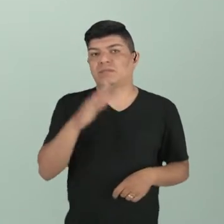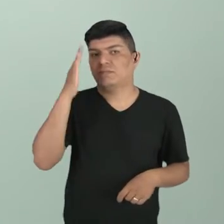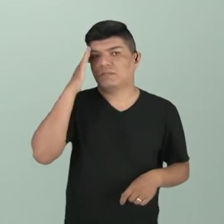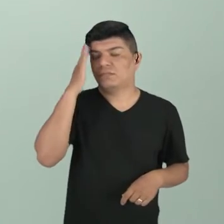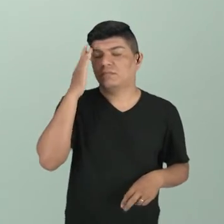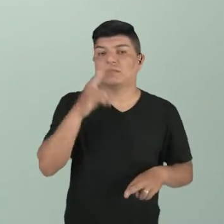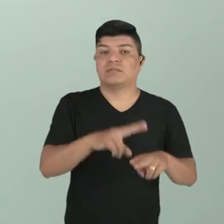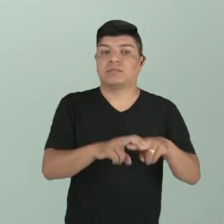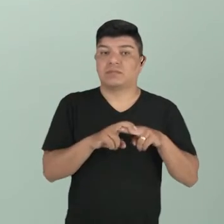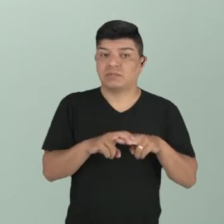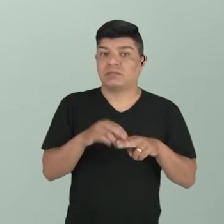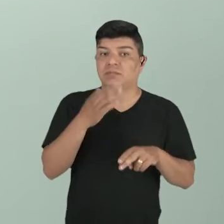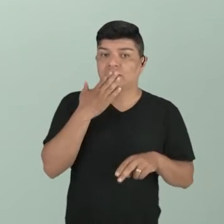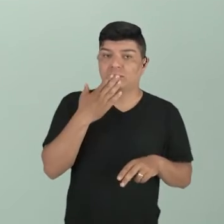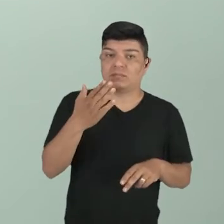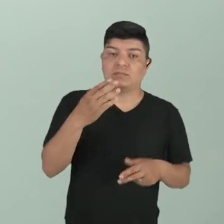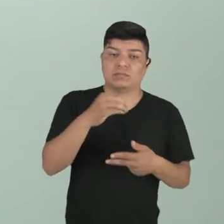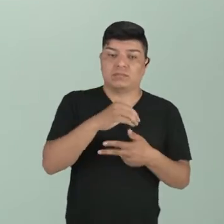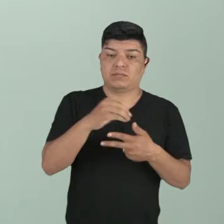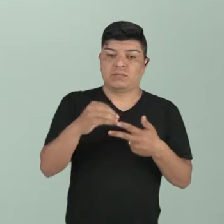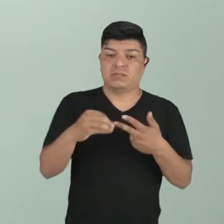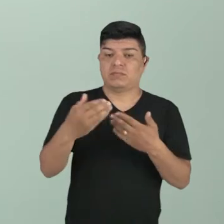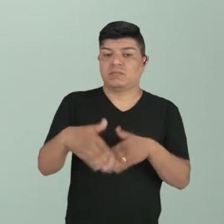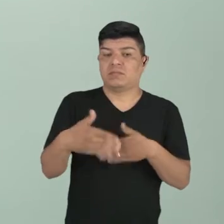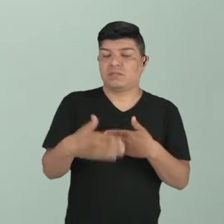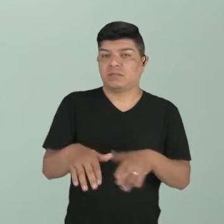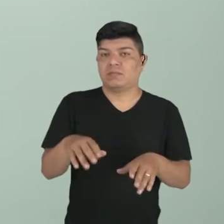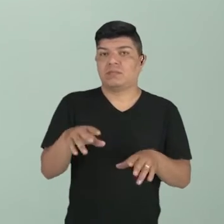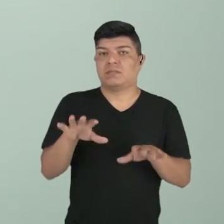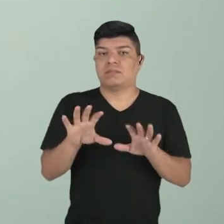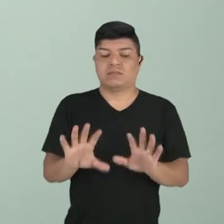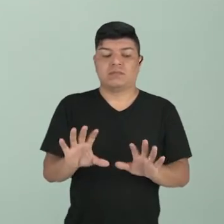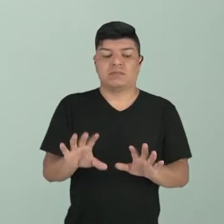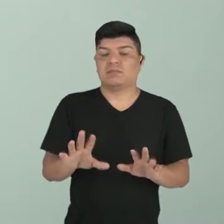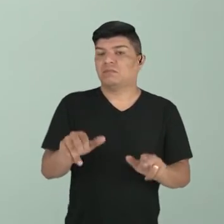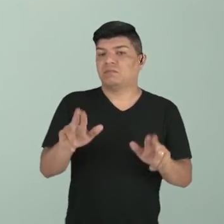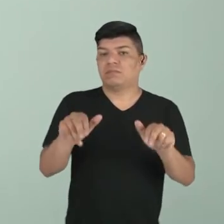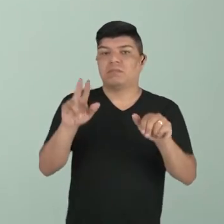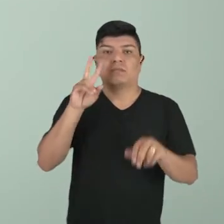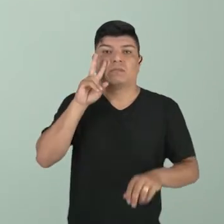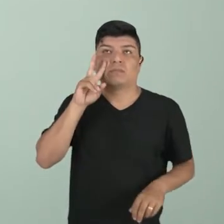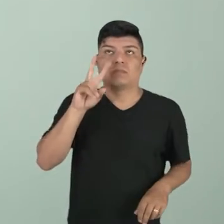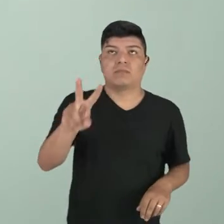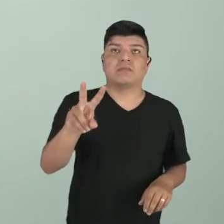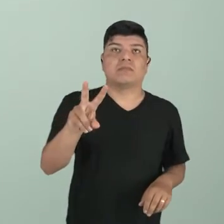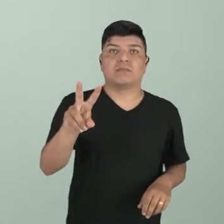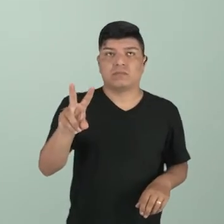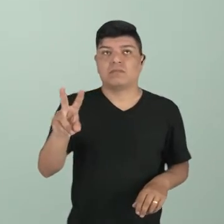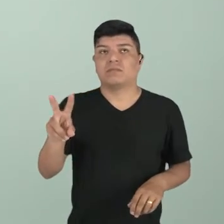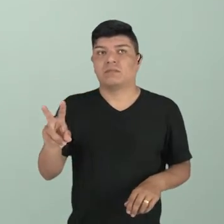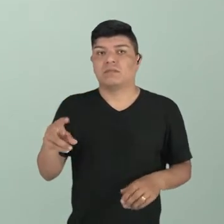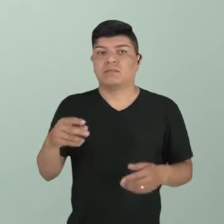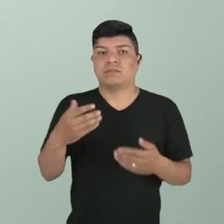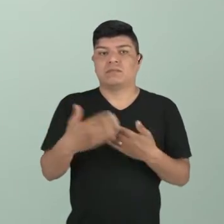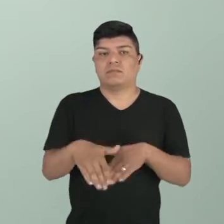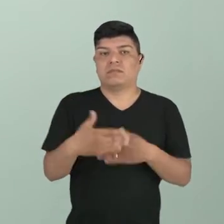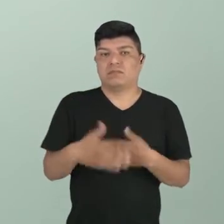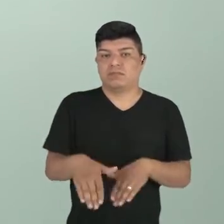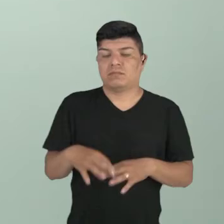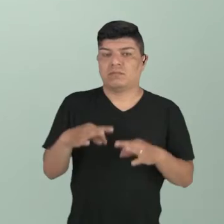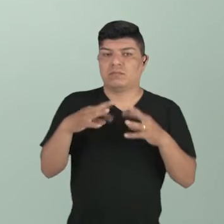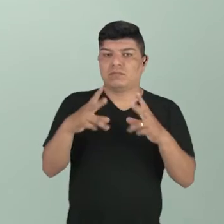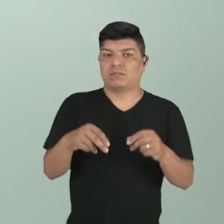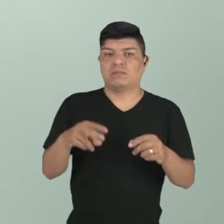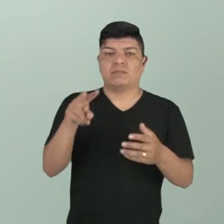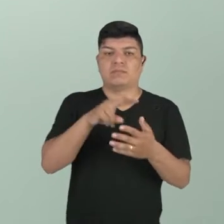saiba. Então, por isso que é pedido na prova do Enem. Não adianta você dizer assim, mas eu nunca vi isso e vou chegar lá e fazer uma prova. Não. Tudo que